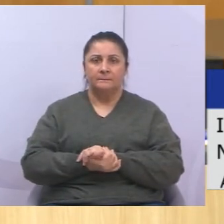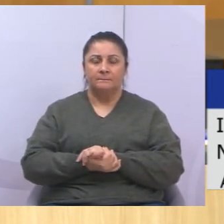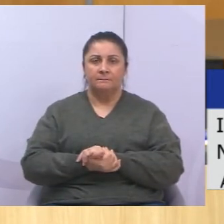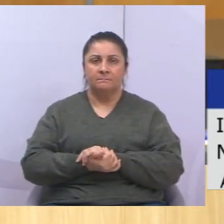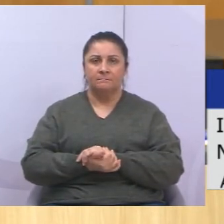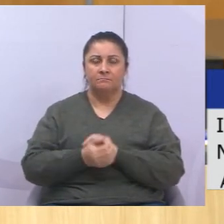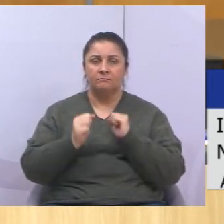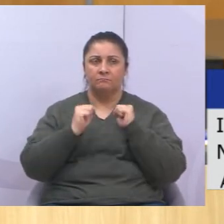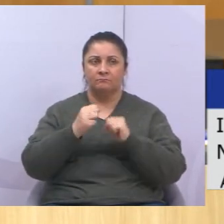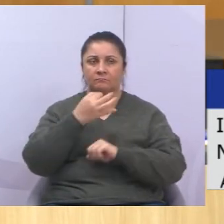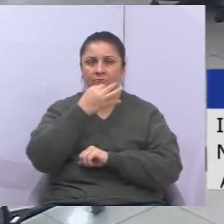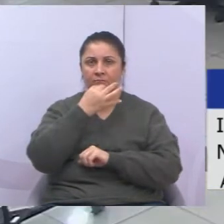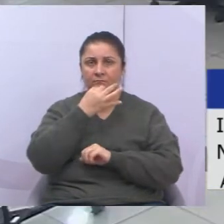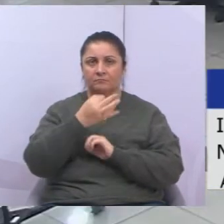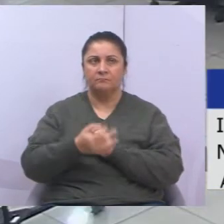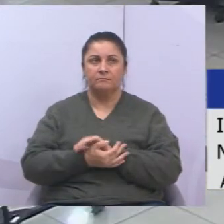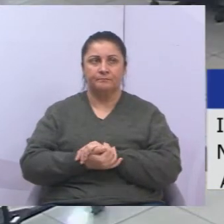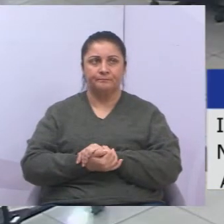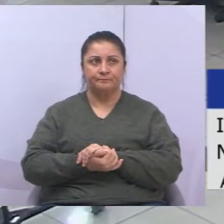Projeto continua em discussão.